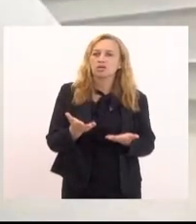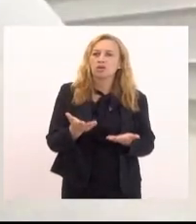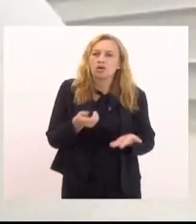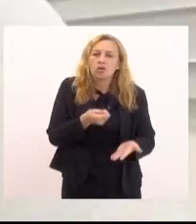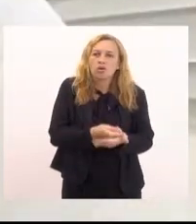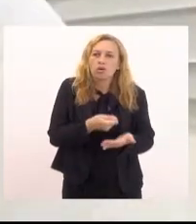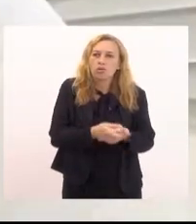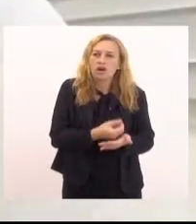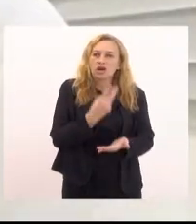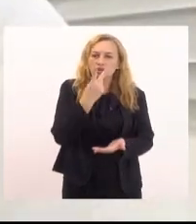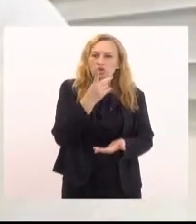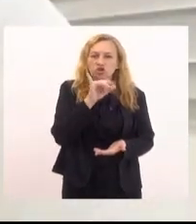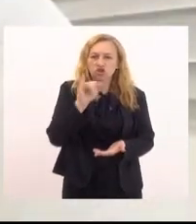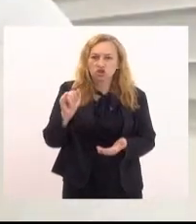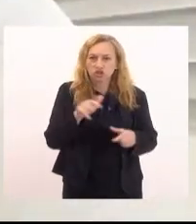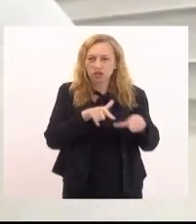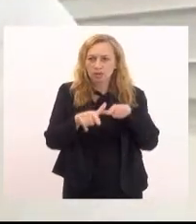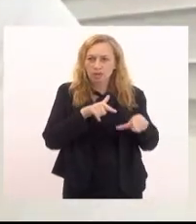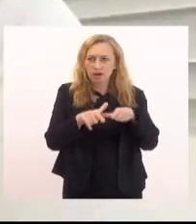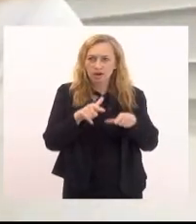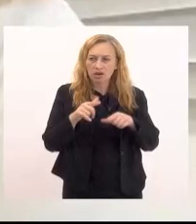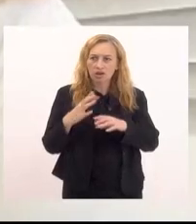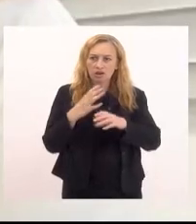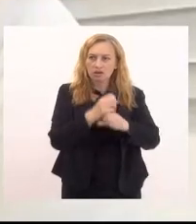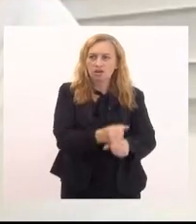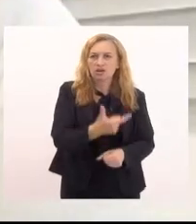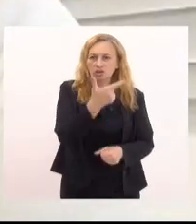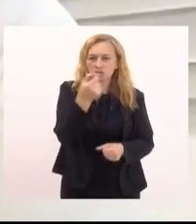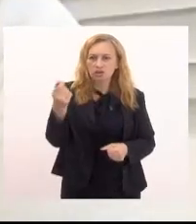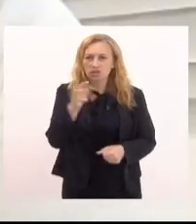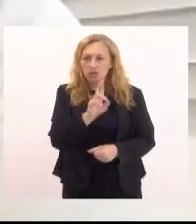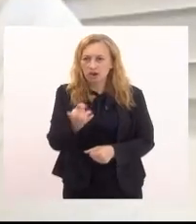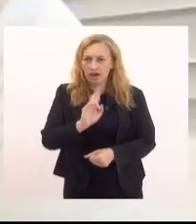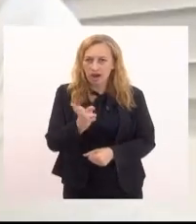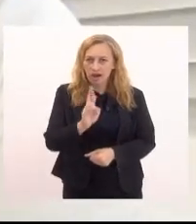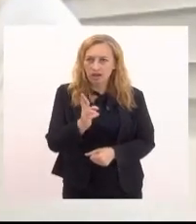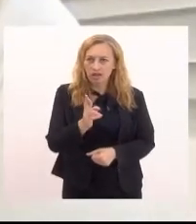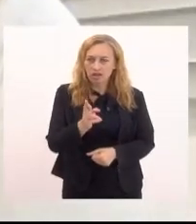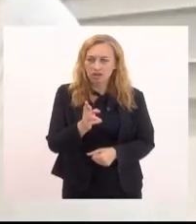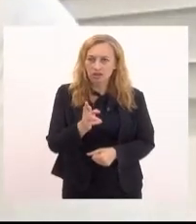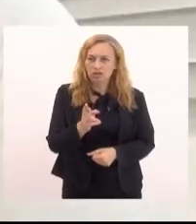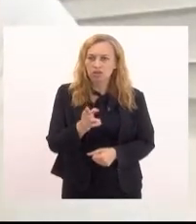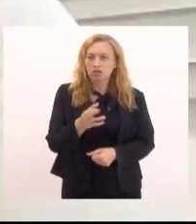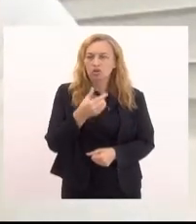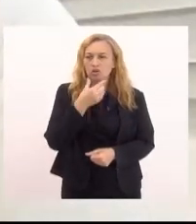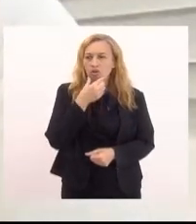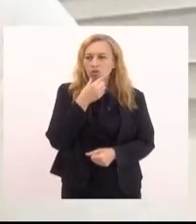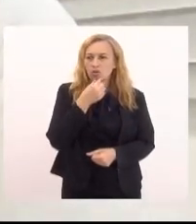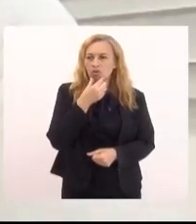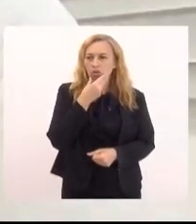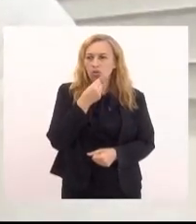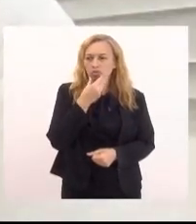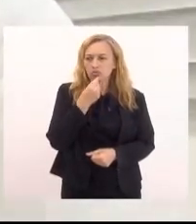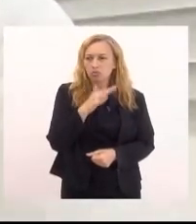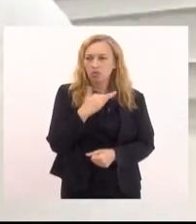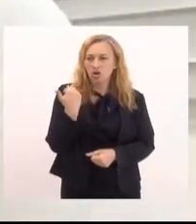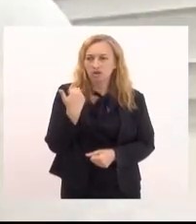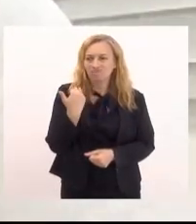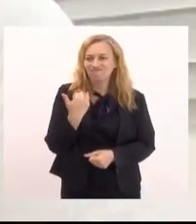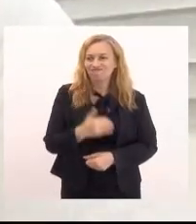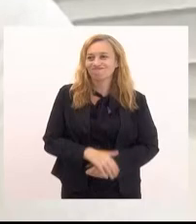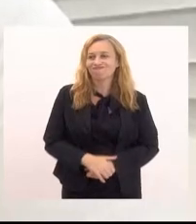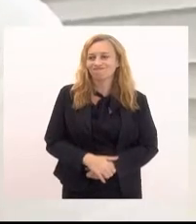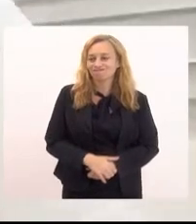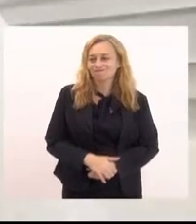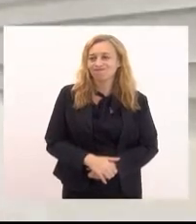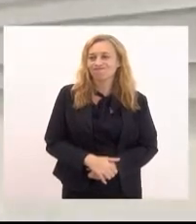né, duas diárias, que totalizavam um valor de R$200, Moisés Cabangambê teve a sua vida ceifada,